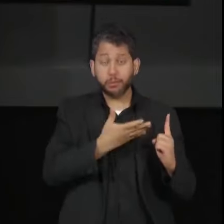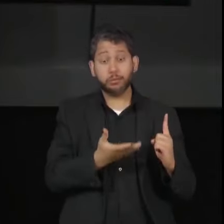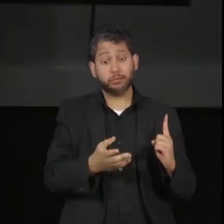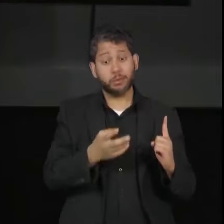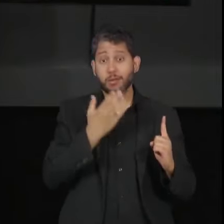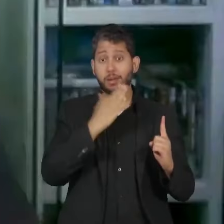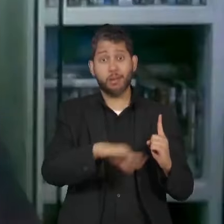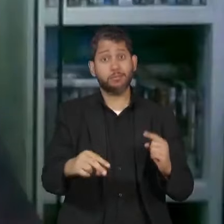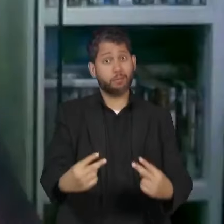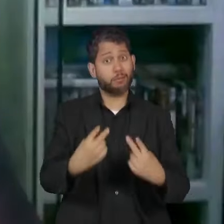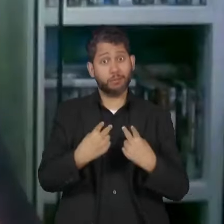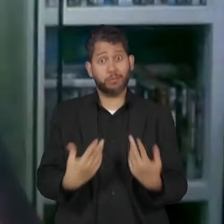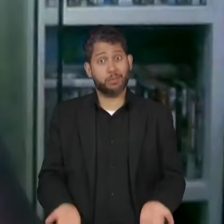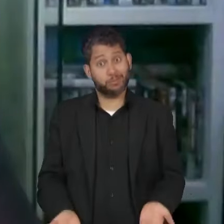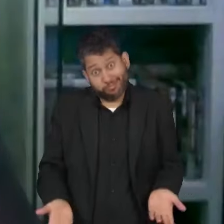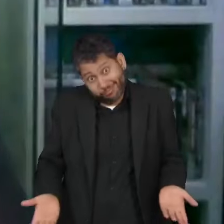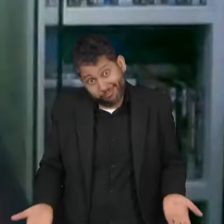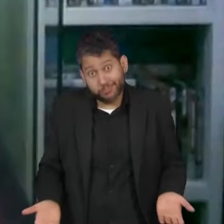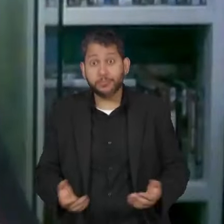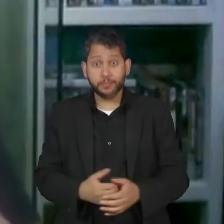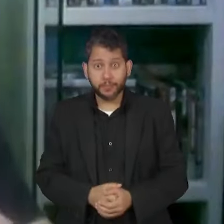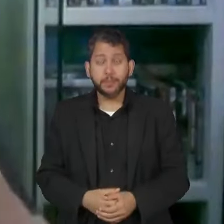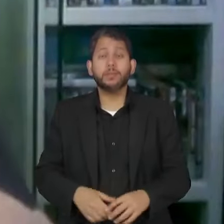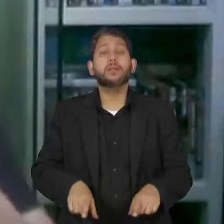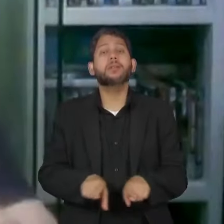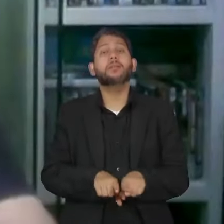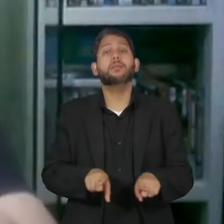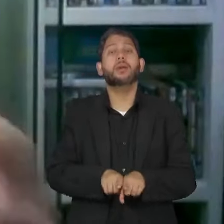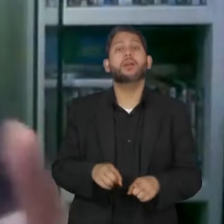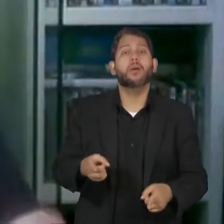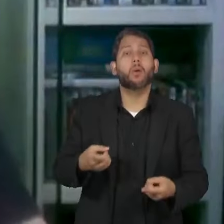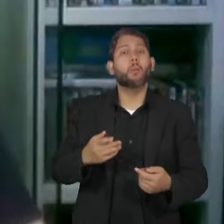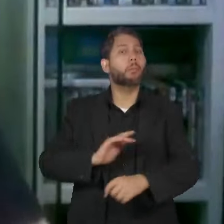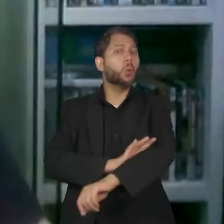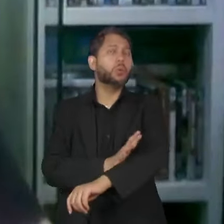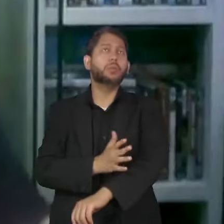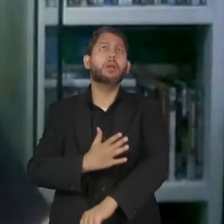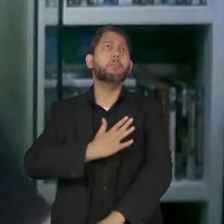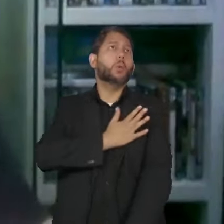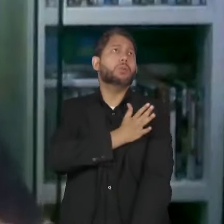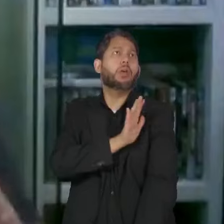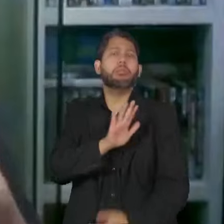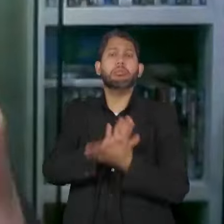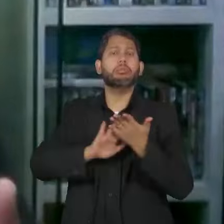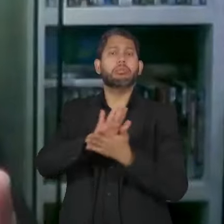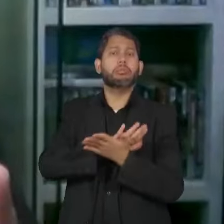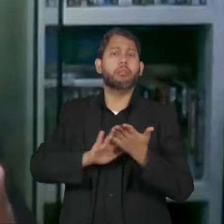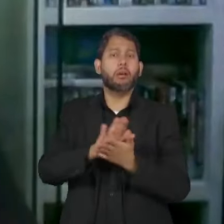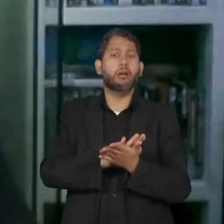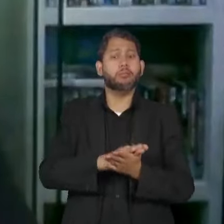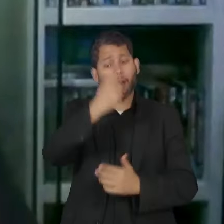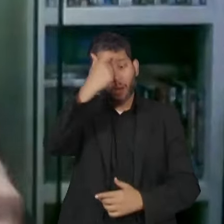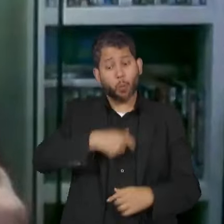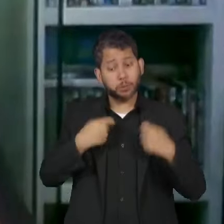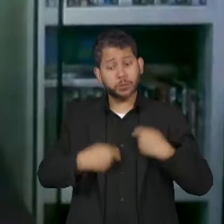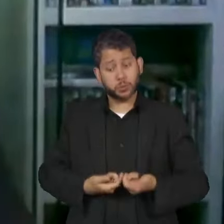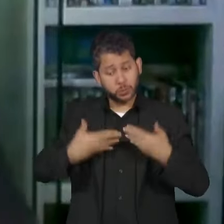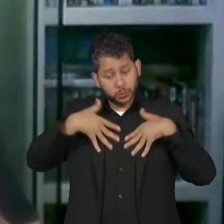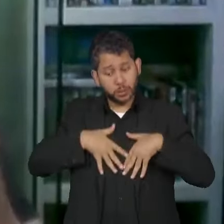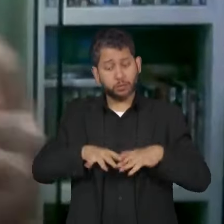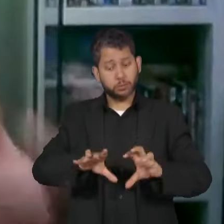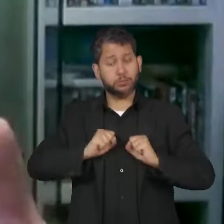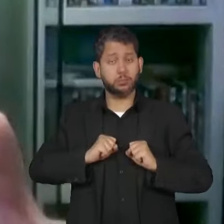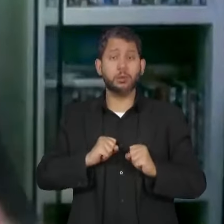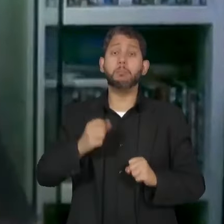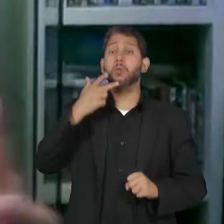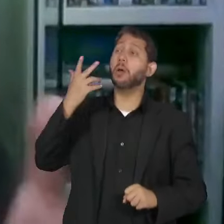forma equânime. Né? A gente ensina a não ter preconceito sobre qualquer coisa, é a partir do nosso gesto. Né? Tem muita gente que tem